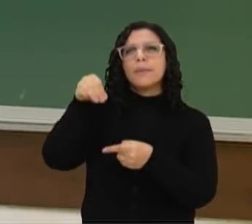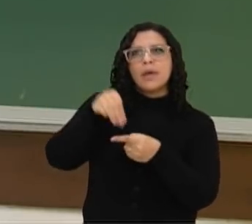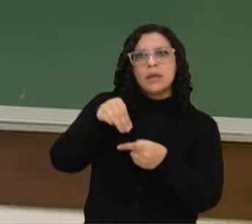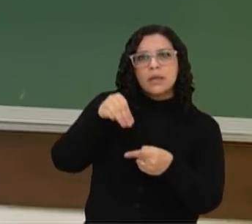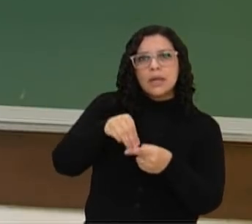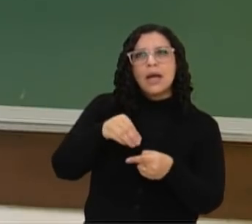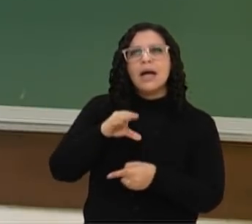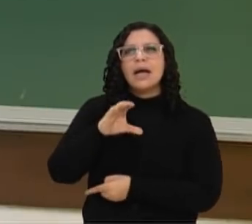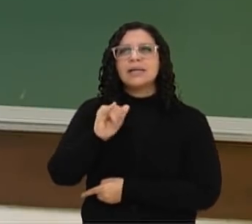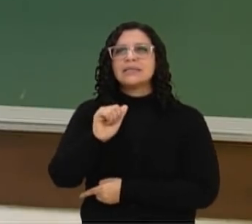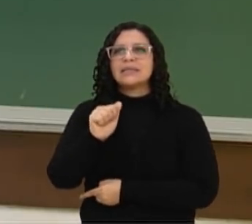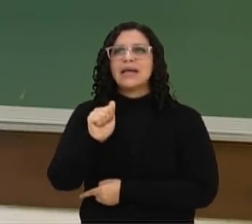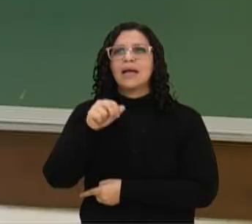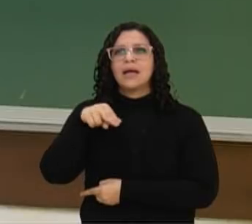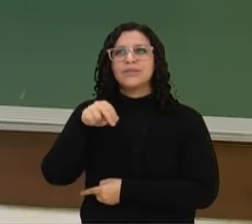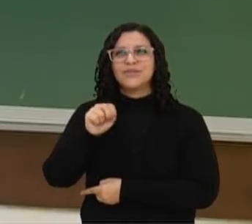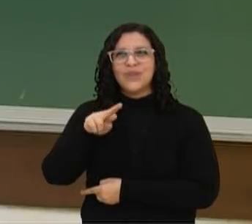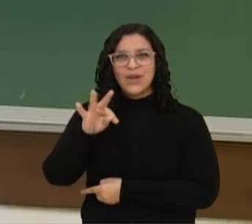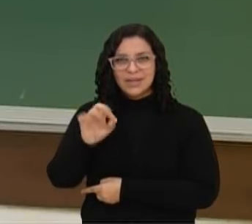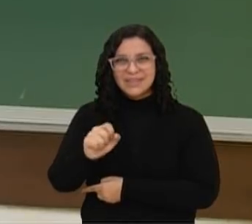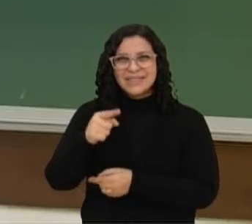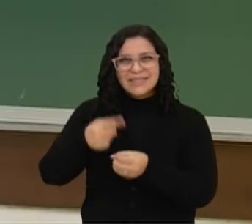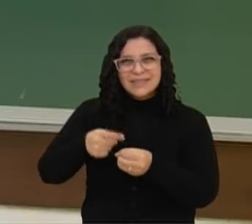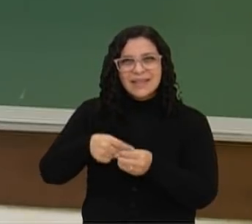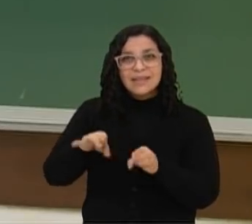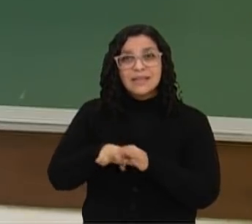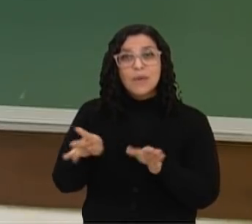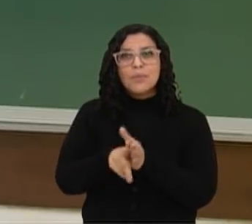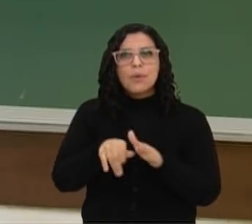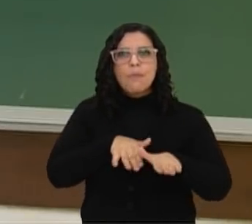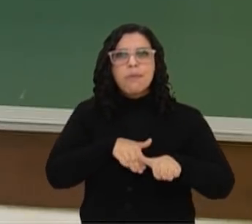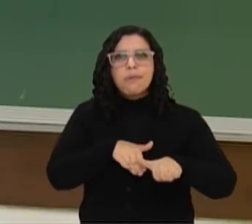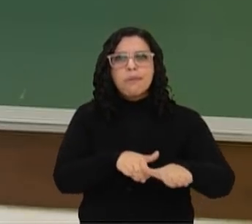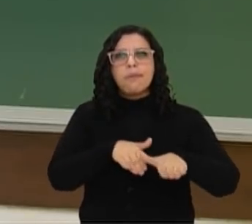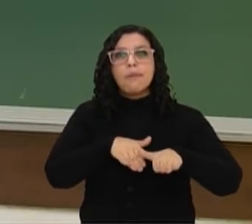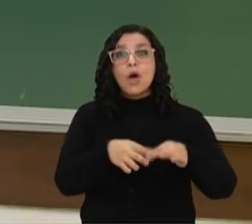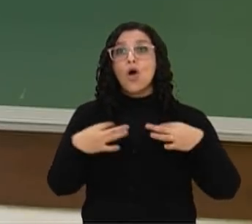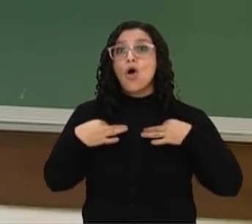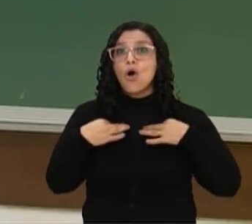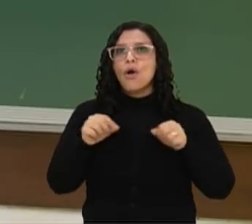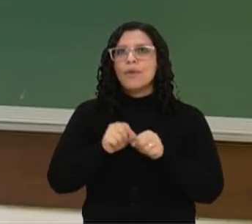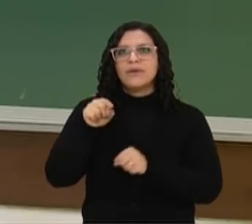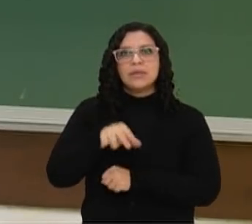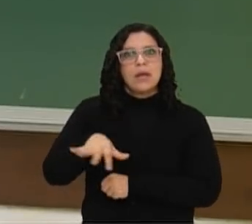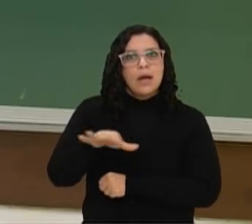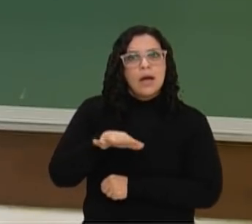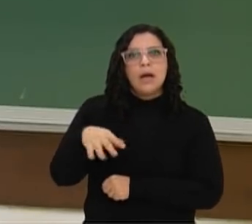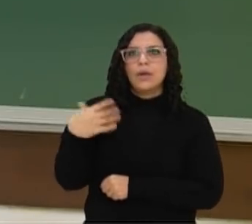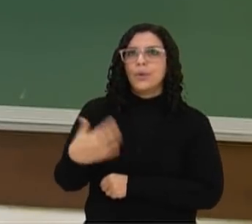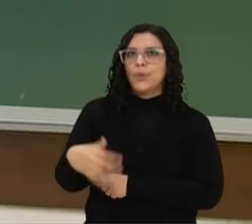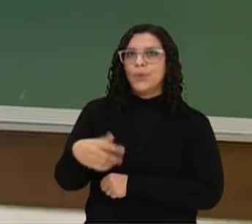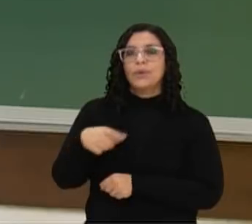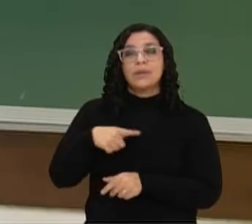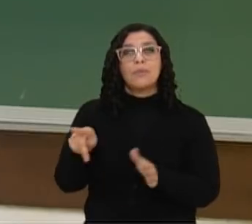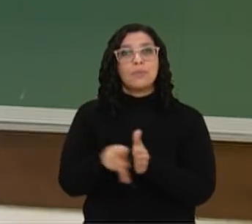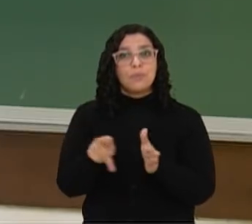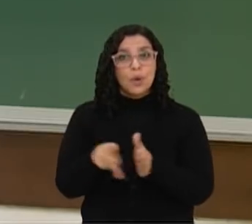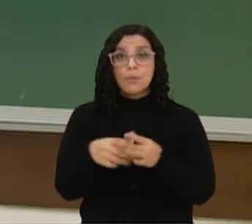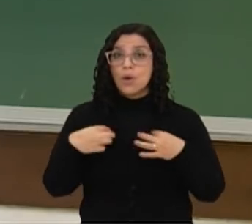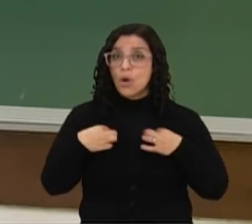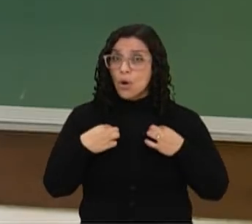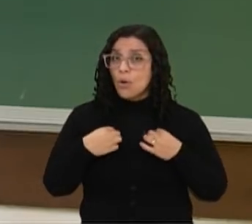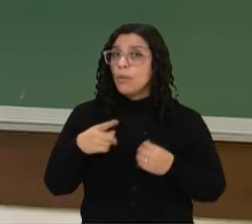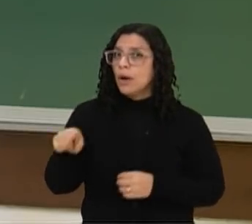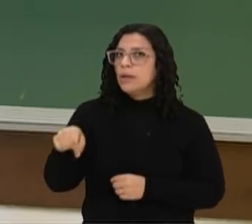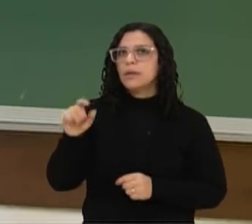Maringá, Cianorte, toda a questão ali da confecção, da participação nesse setor ali têxtil, né, de